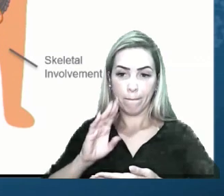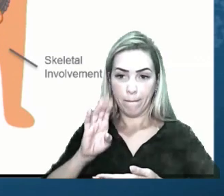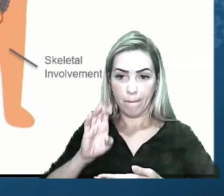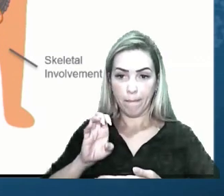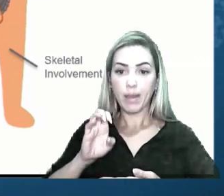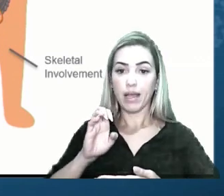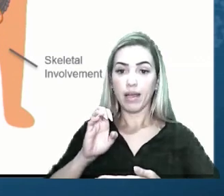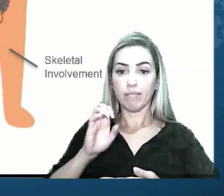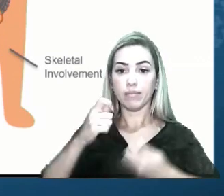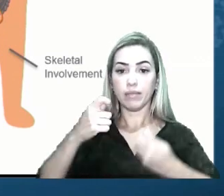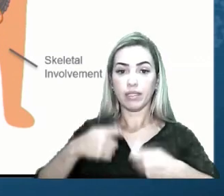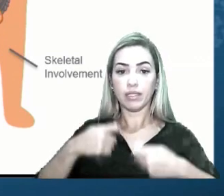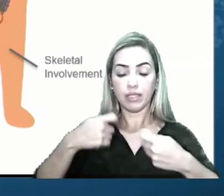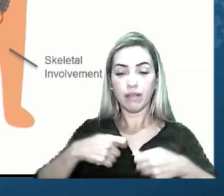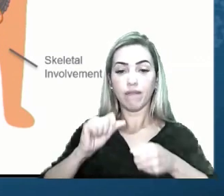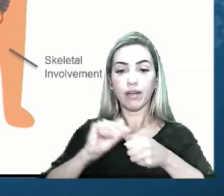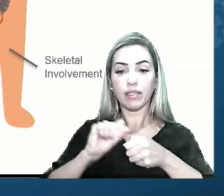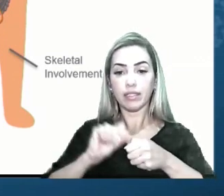tiveram que fazer